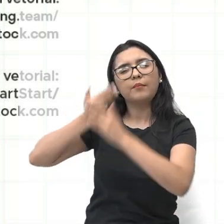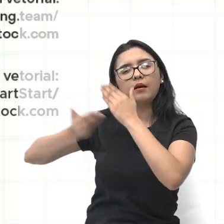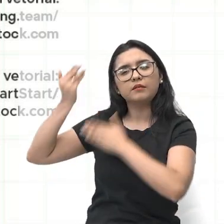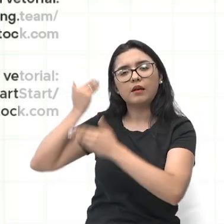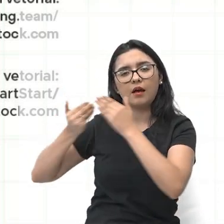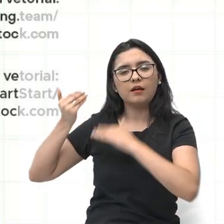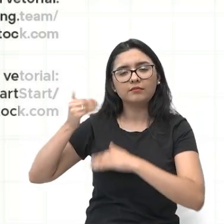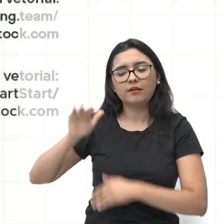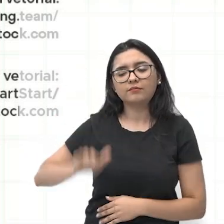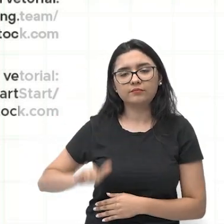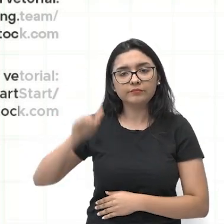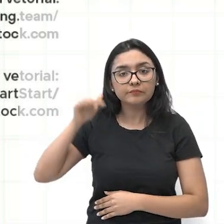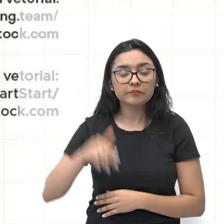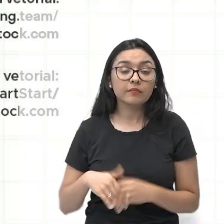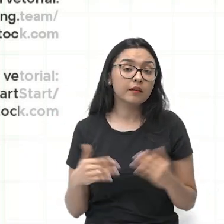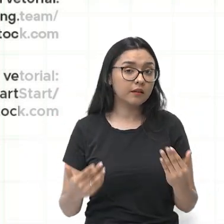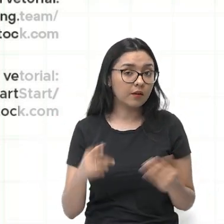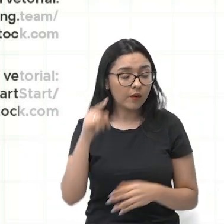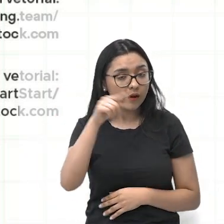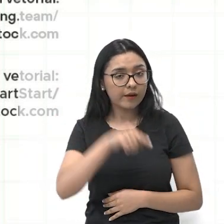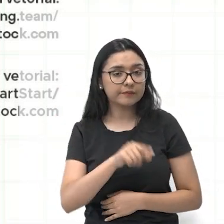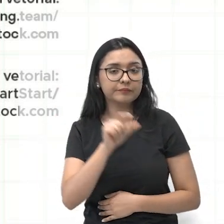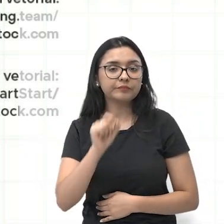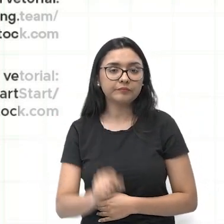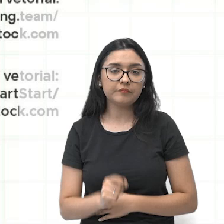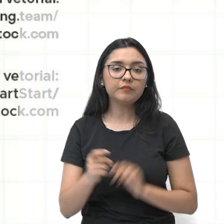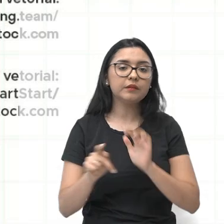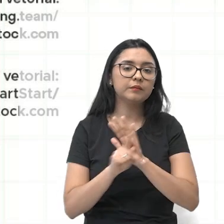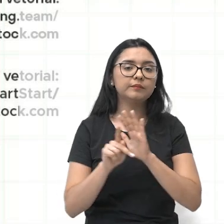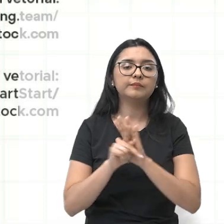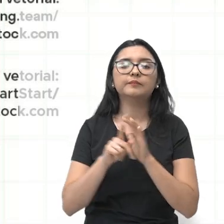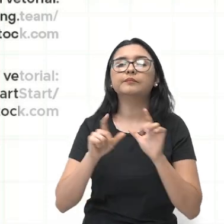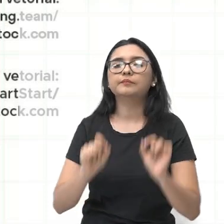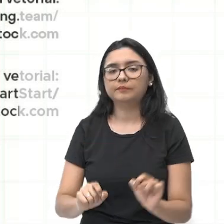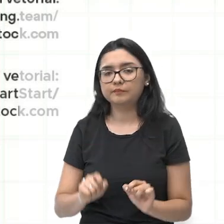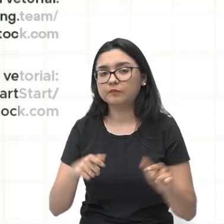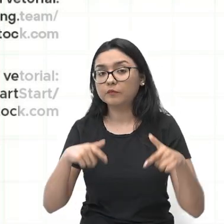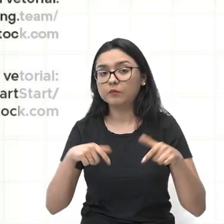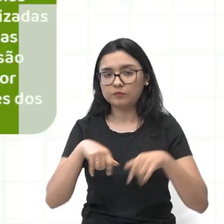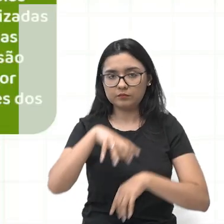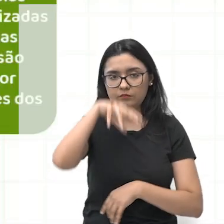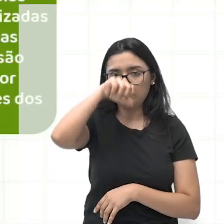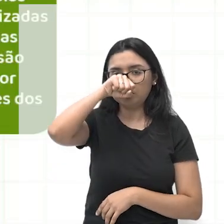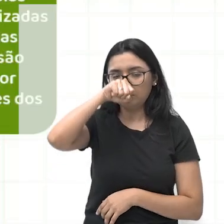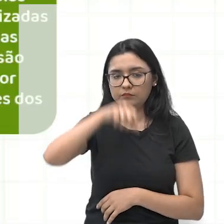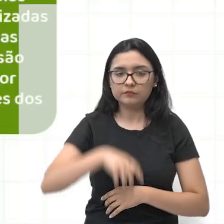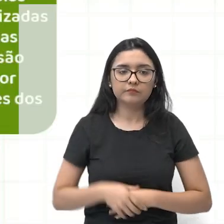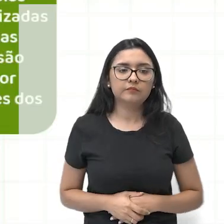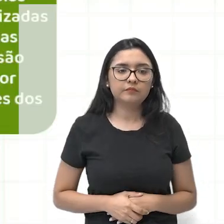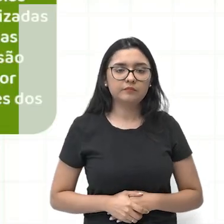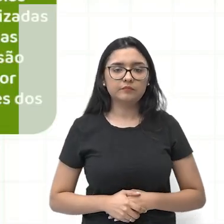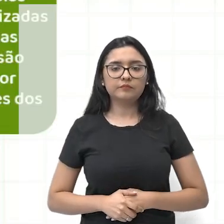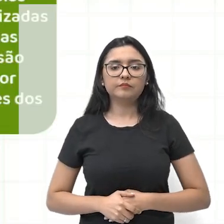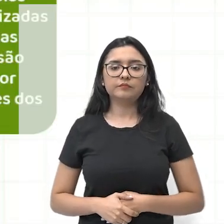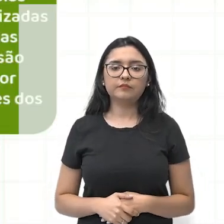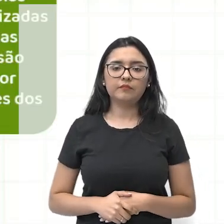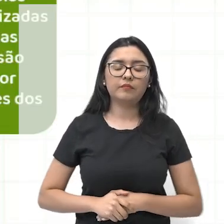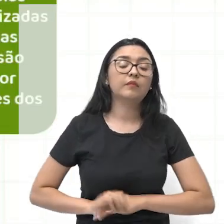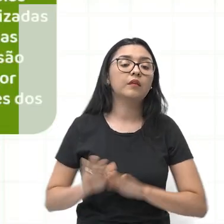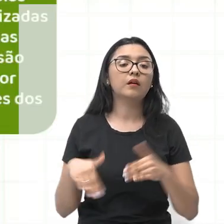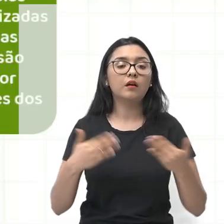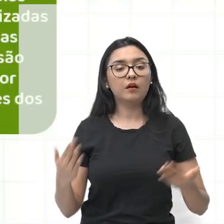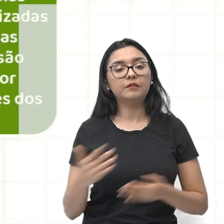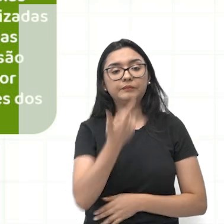afetiva para nós? Então, tudo isso também é processado dentro do nosso olfato. E